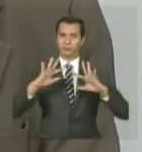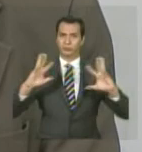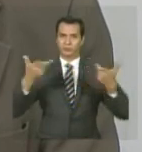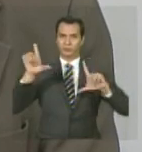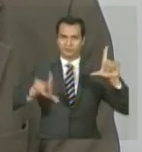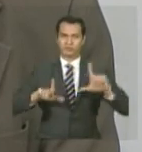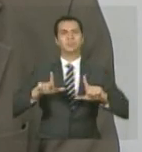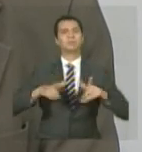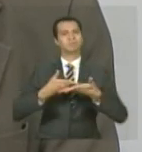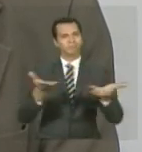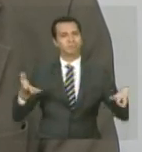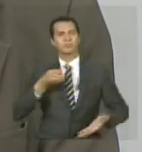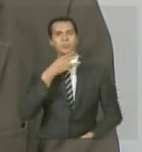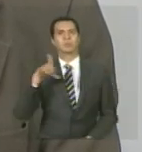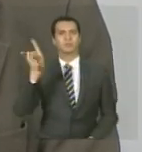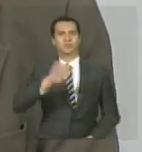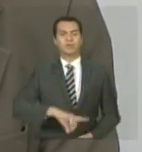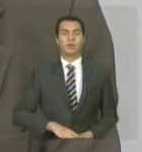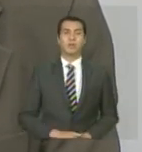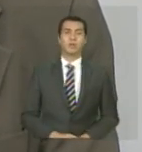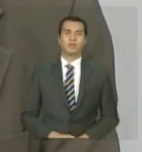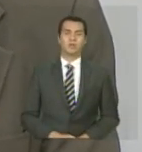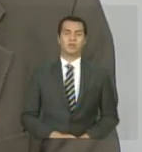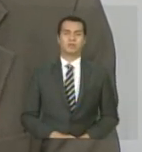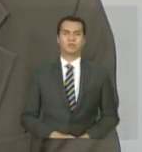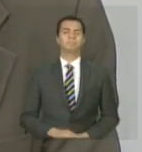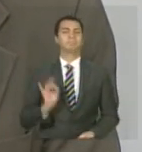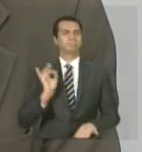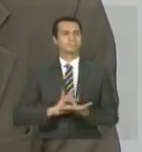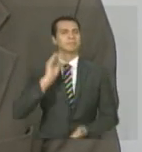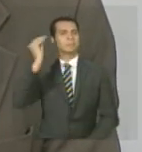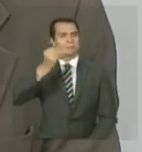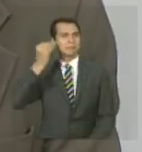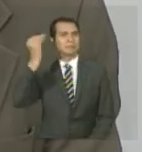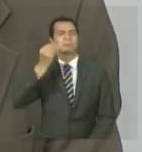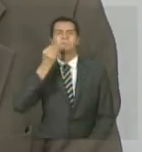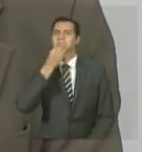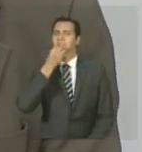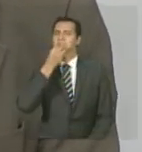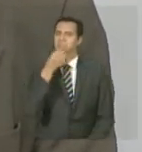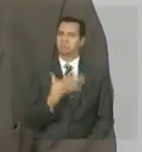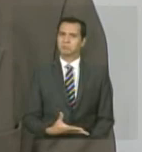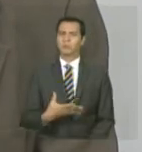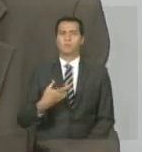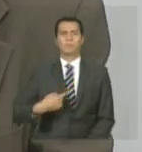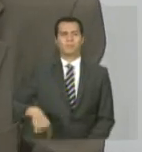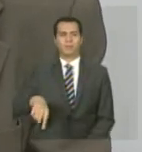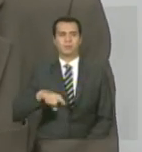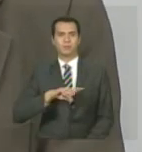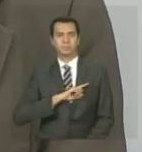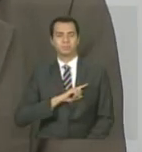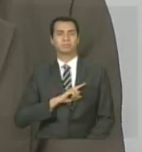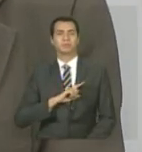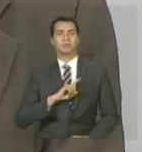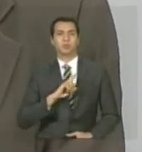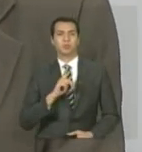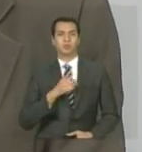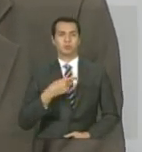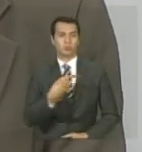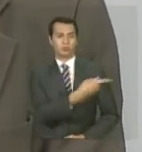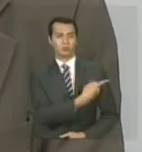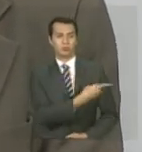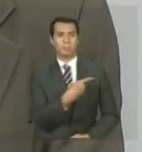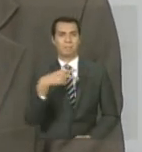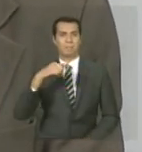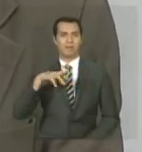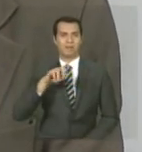é, de fato, uma experiência riquíssima, né? Nós tivemos a oportunidade e brincávamos aqui, eu e Marília, temos feito dupla por